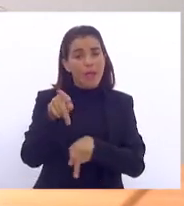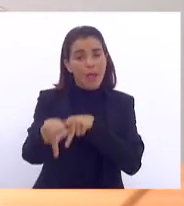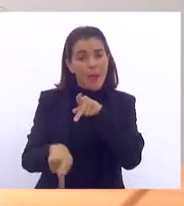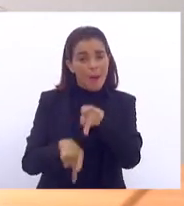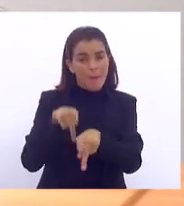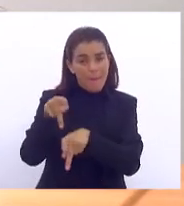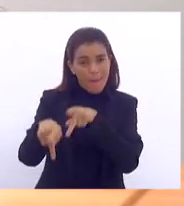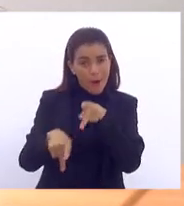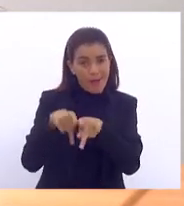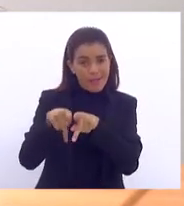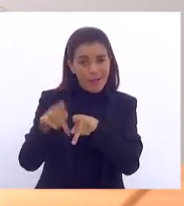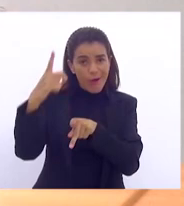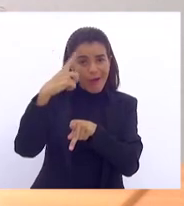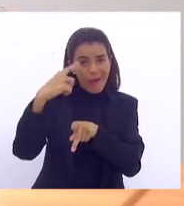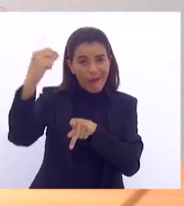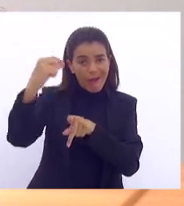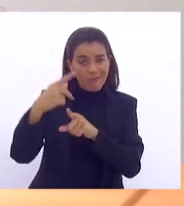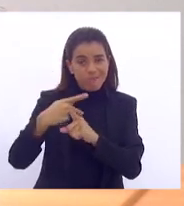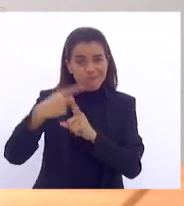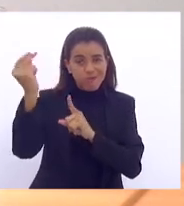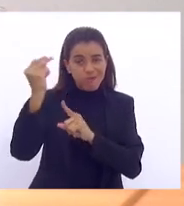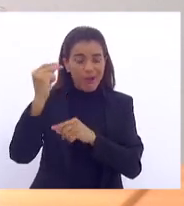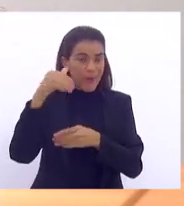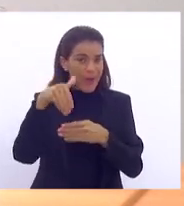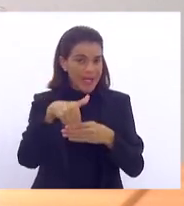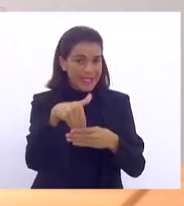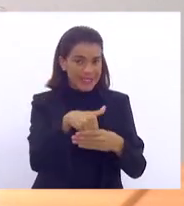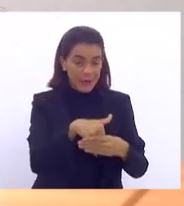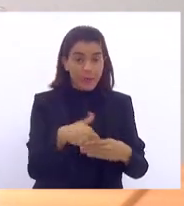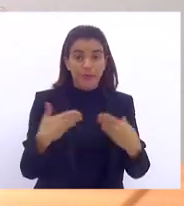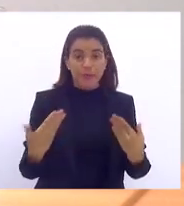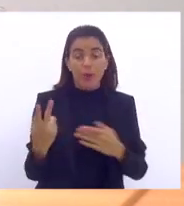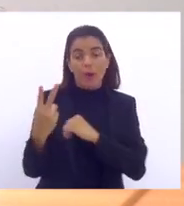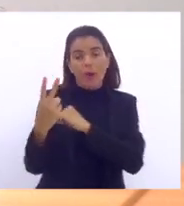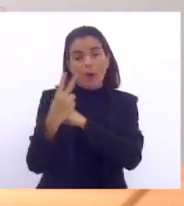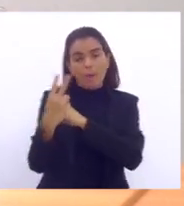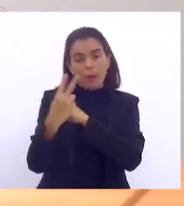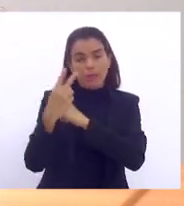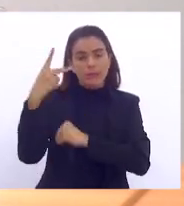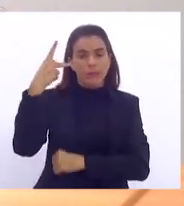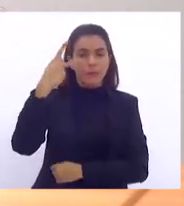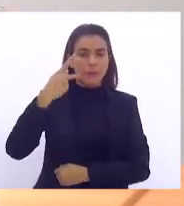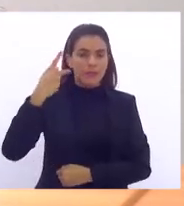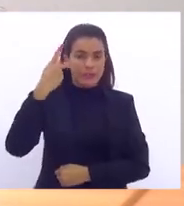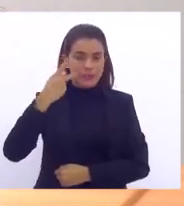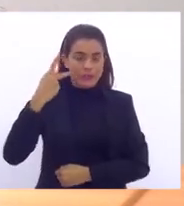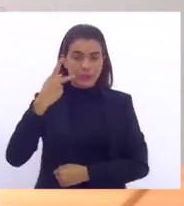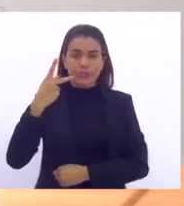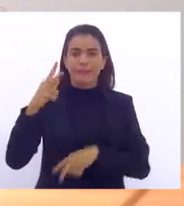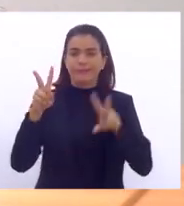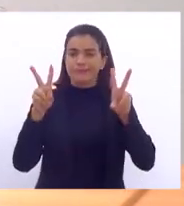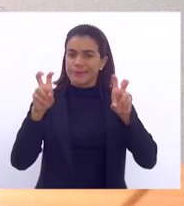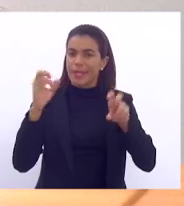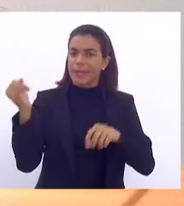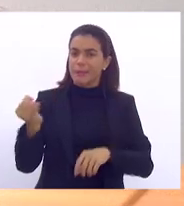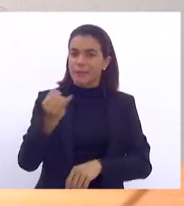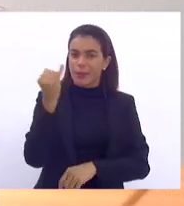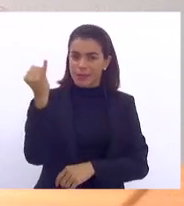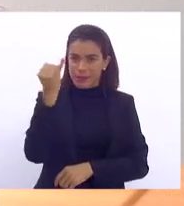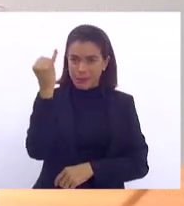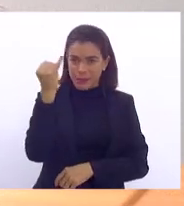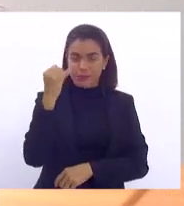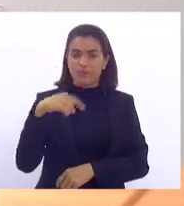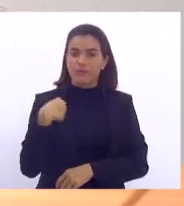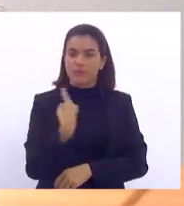colocou nessa casa Né então a imunidade parlamentar é um tema importantíssimo e a gente faz